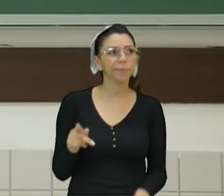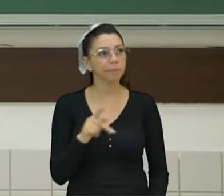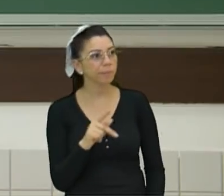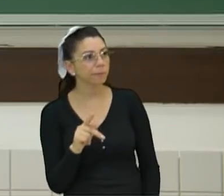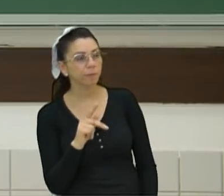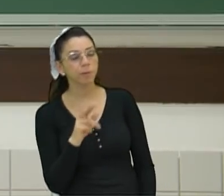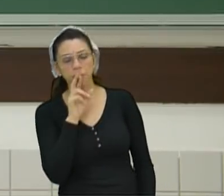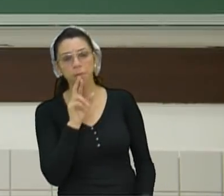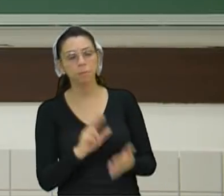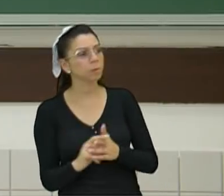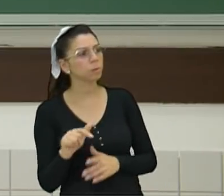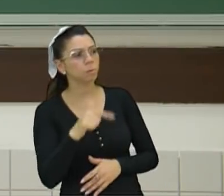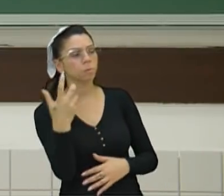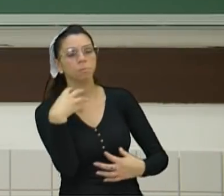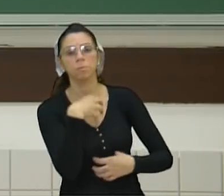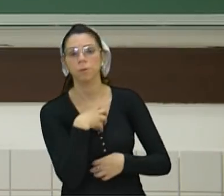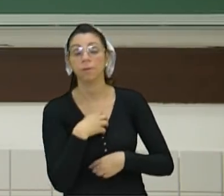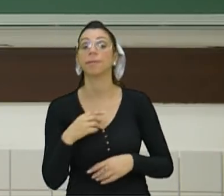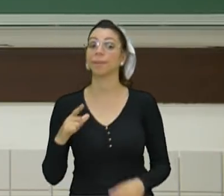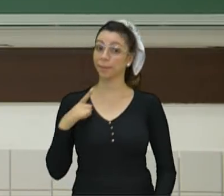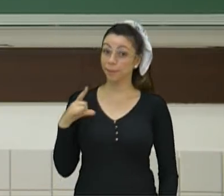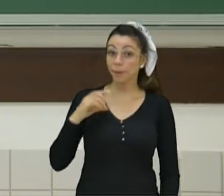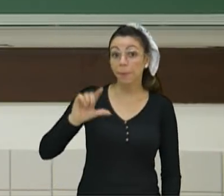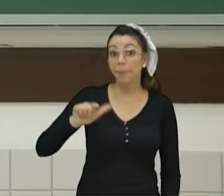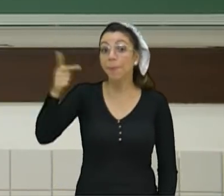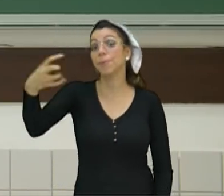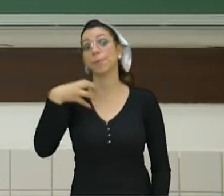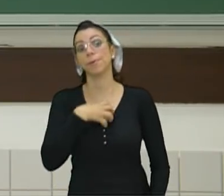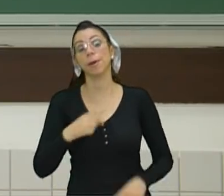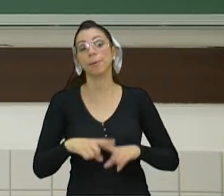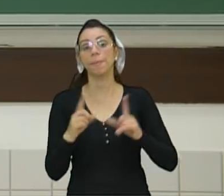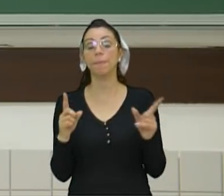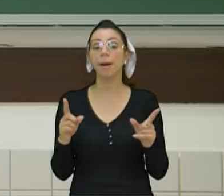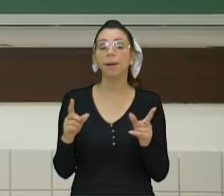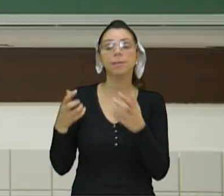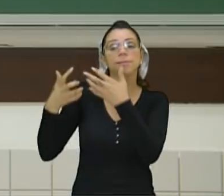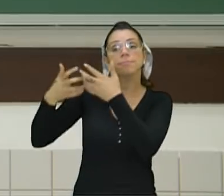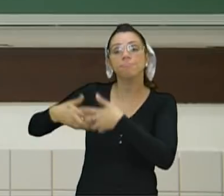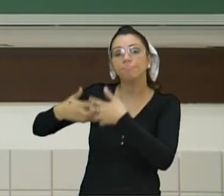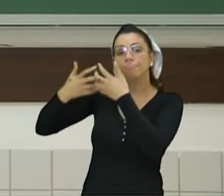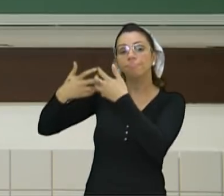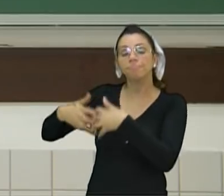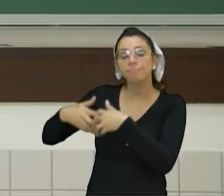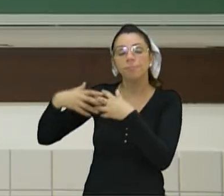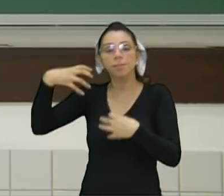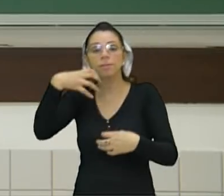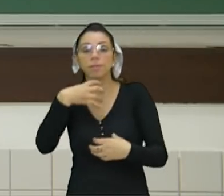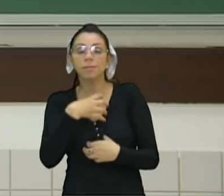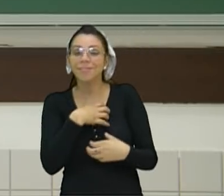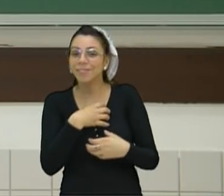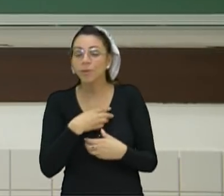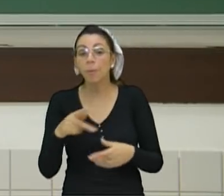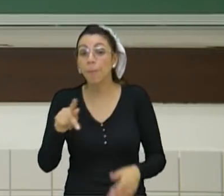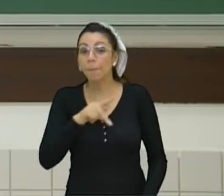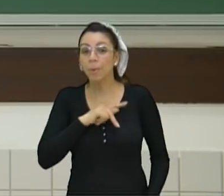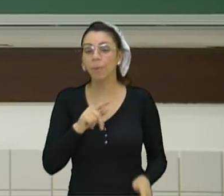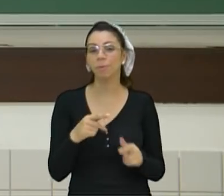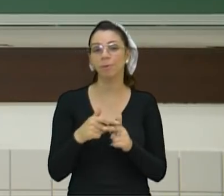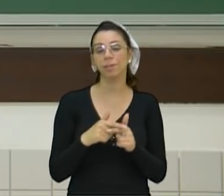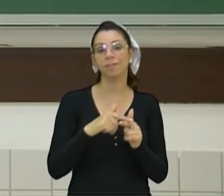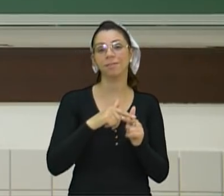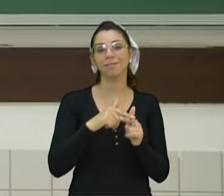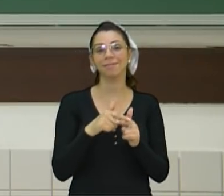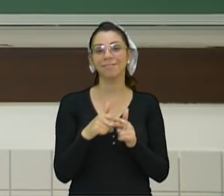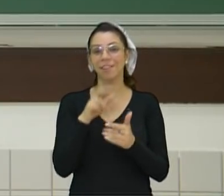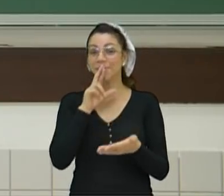outras formas. Tem outras formas que vocês podem estarem resolvendo. É muito raciocínio, muito jeitinho de resolver. Às vezes você nem